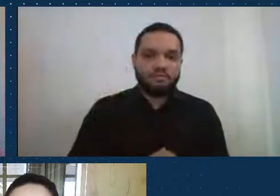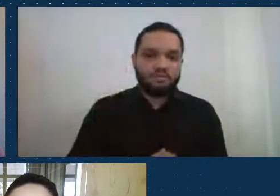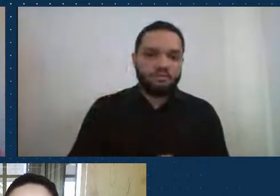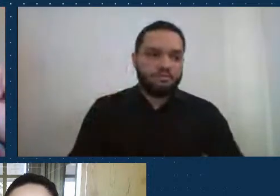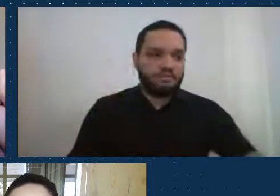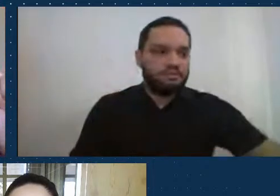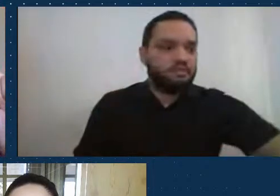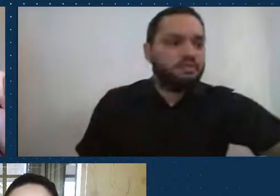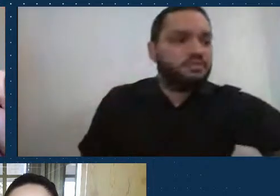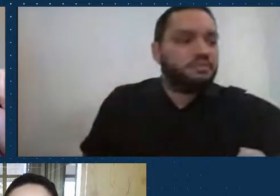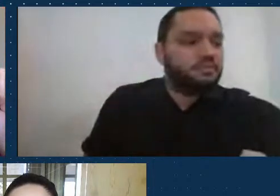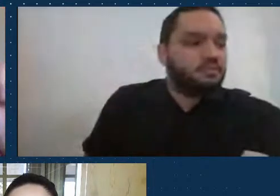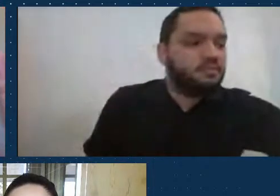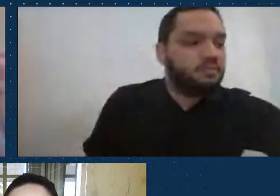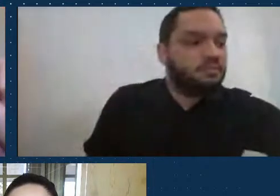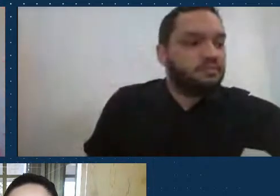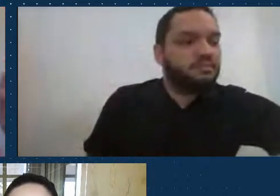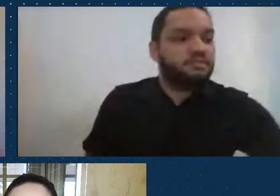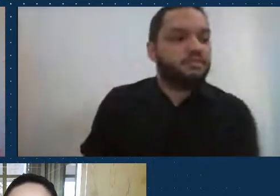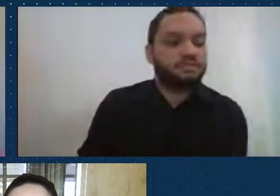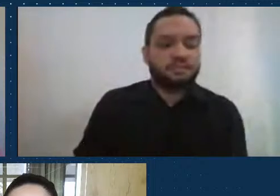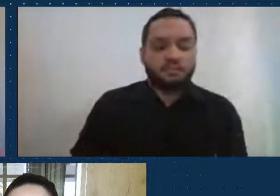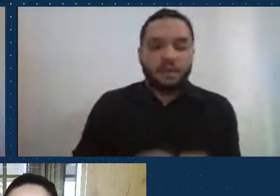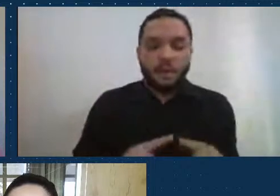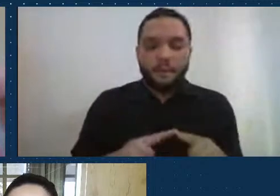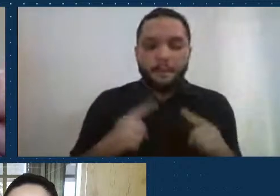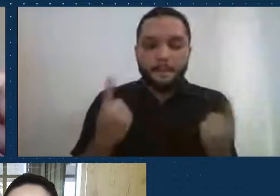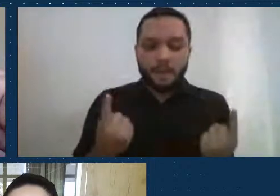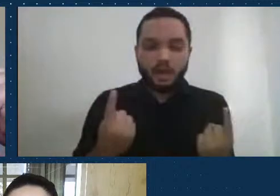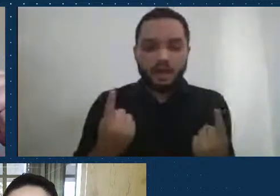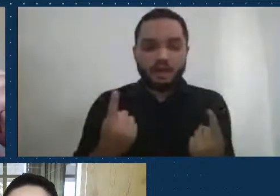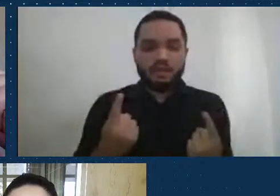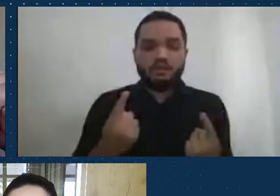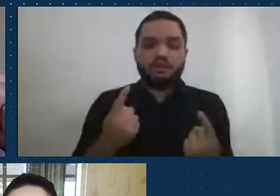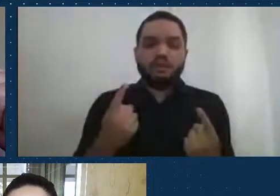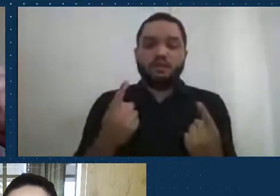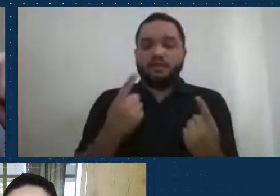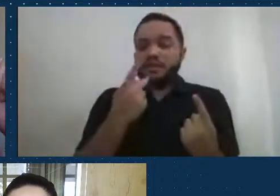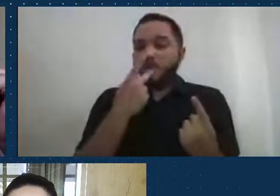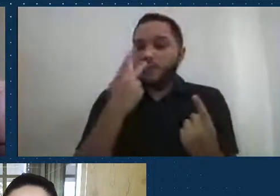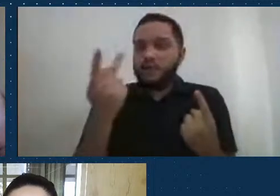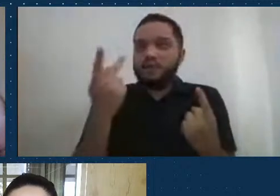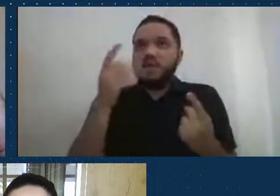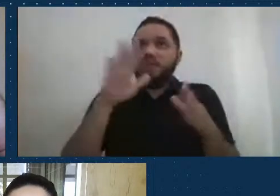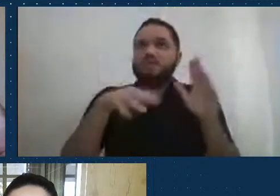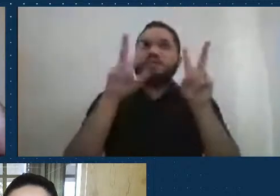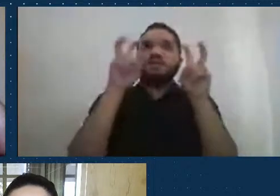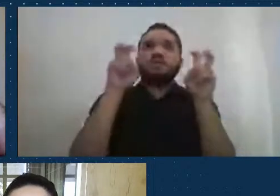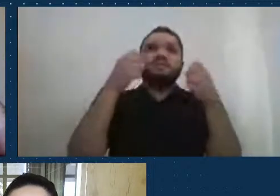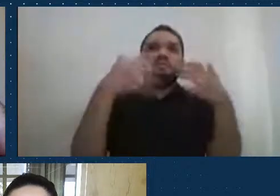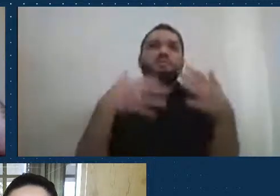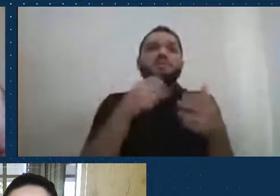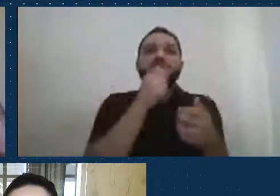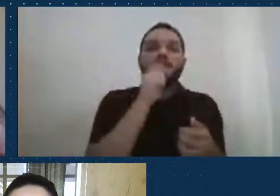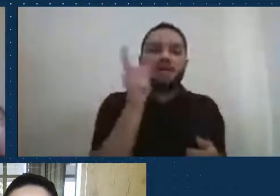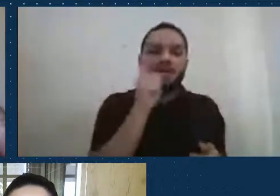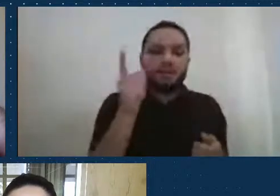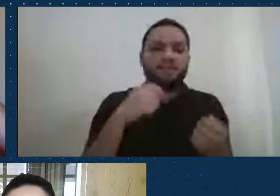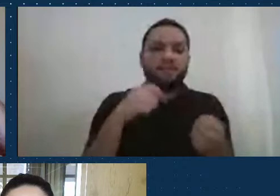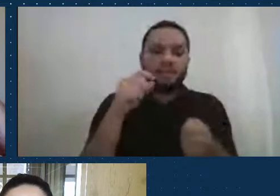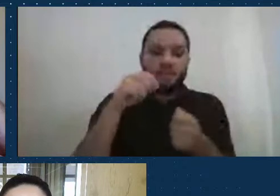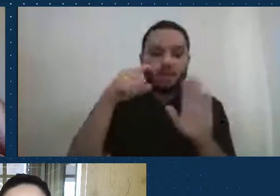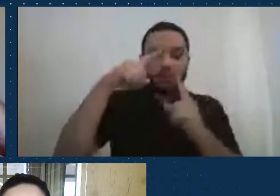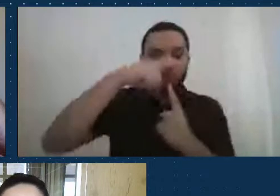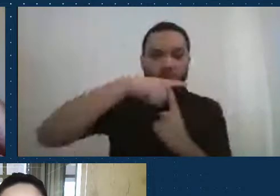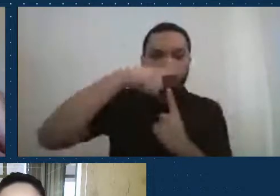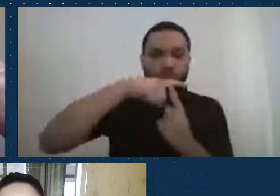não falaram sobre isso. Mas para poder você afirmar isso, você normalmente vai fazer um tipo de abordagem de pesquisa